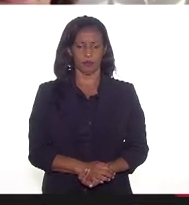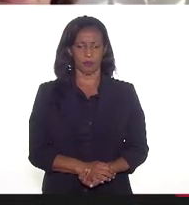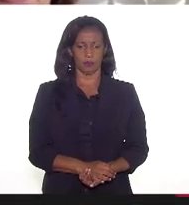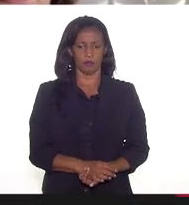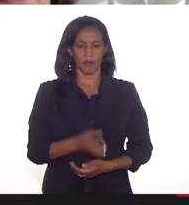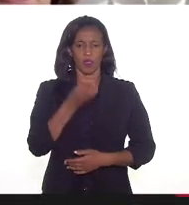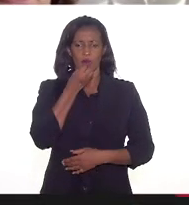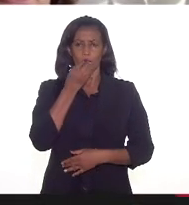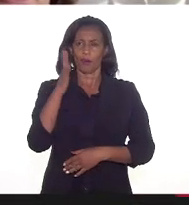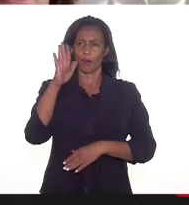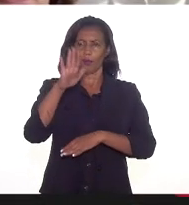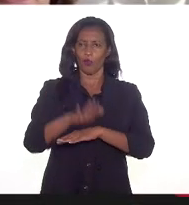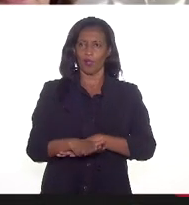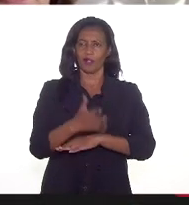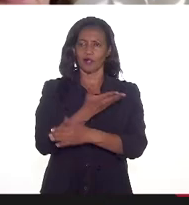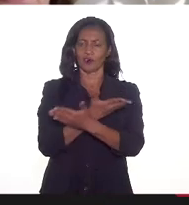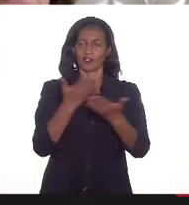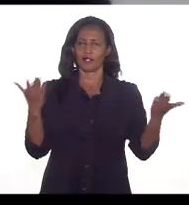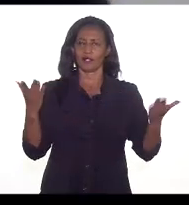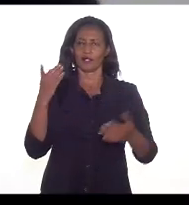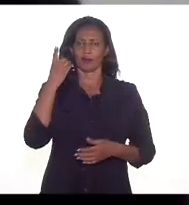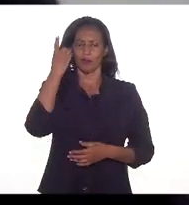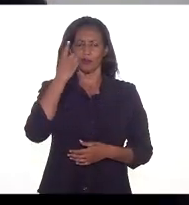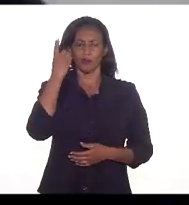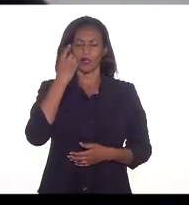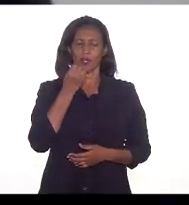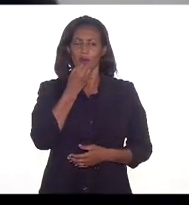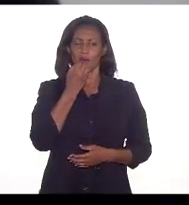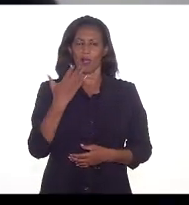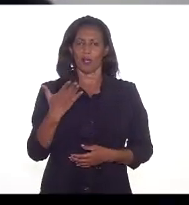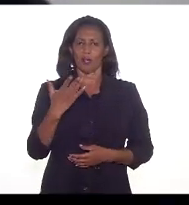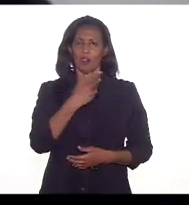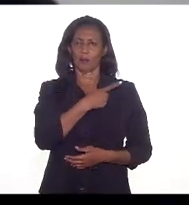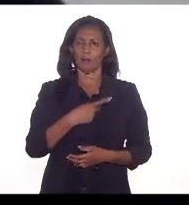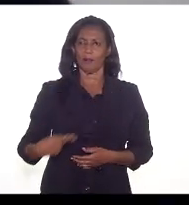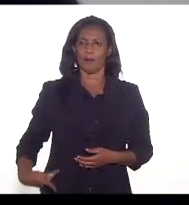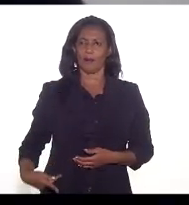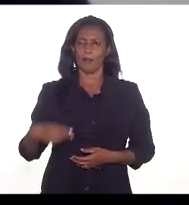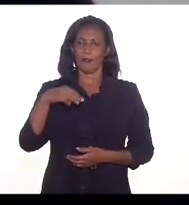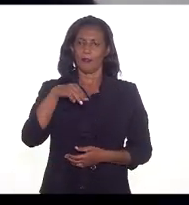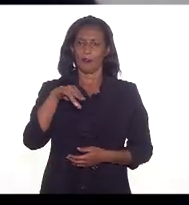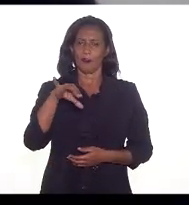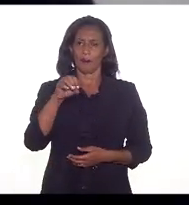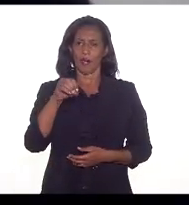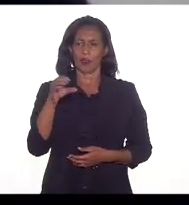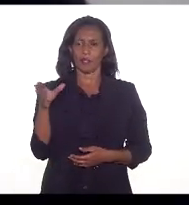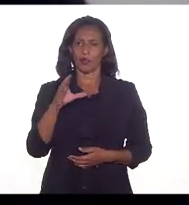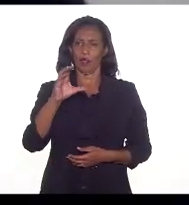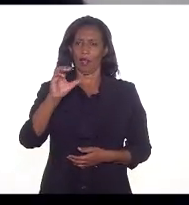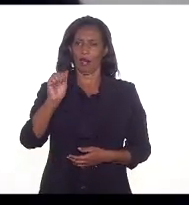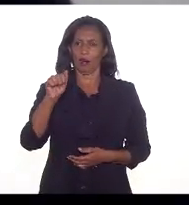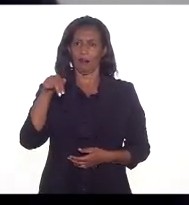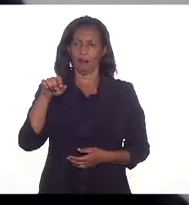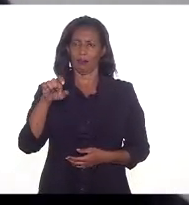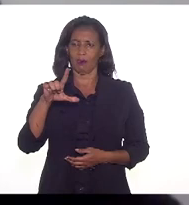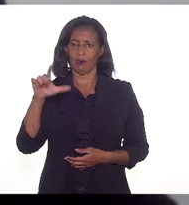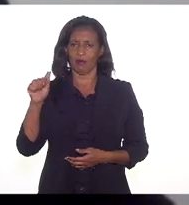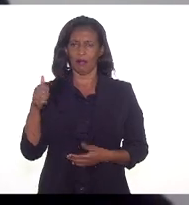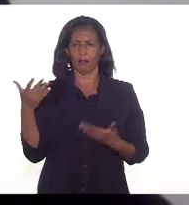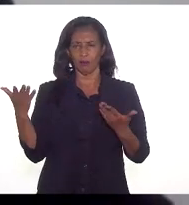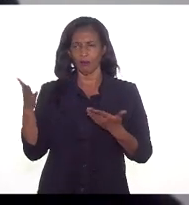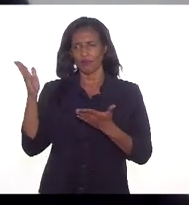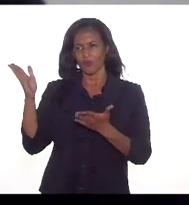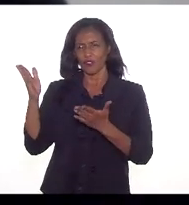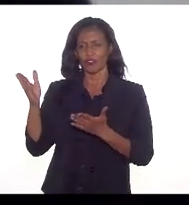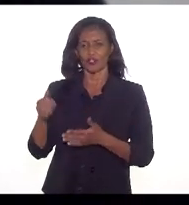Boa tarde, senhores deputados. Boa tarde, presidente deputado Márcio Canella. Como Vossa Excelência já